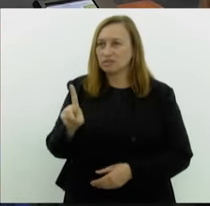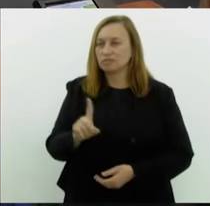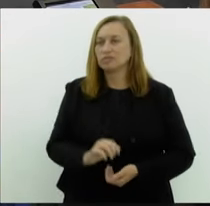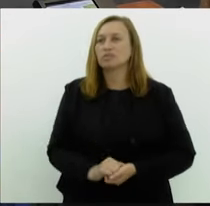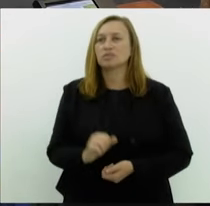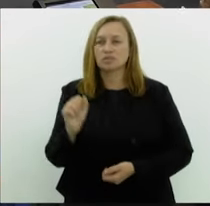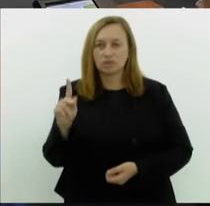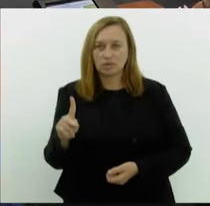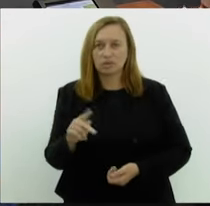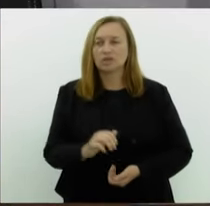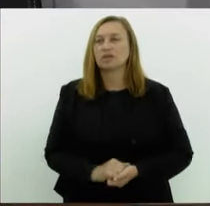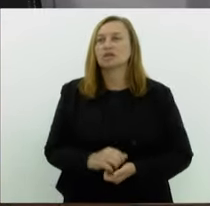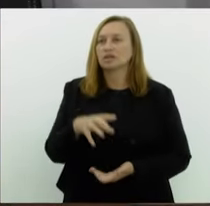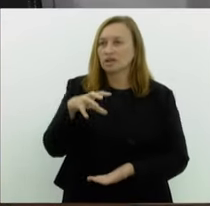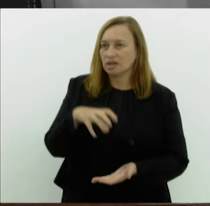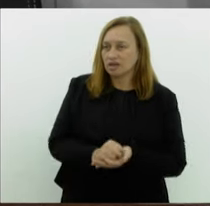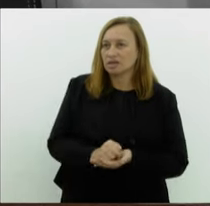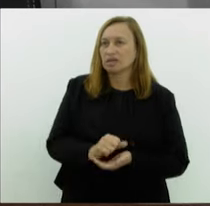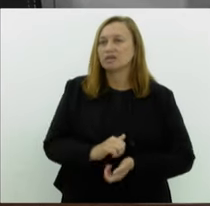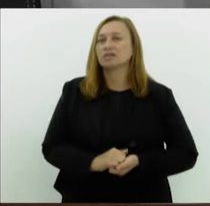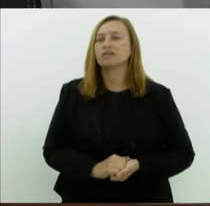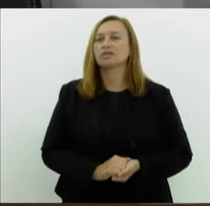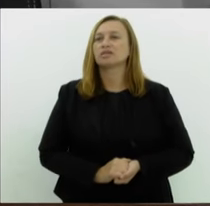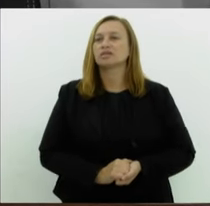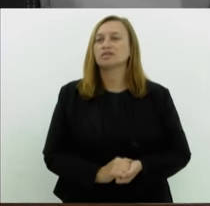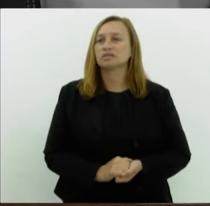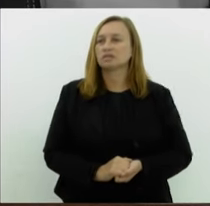Ok, Fábio, está registrado.